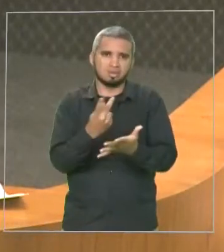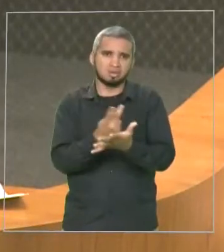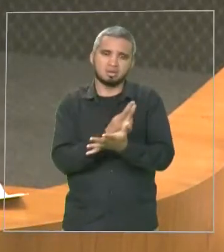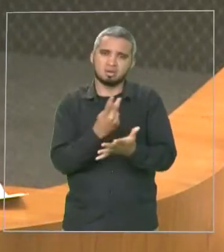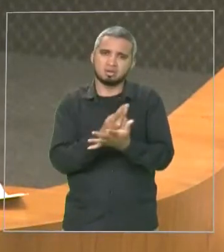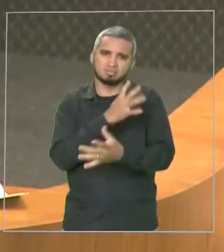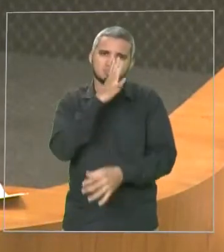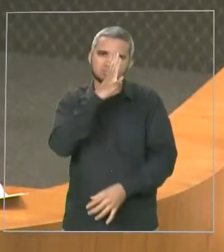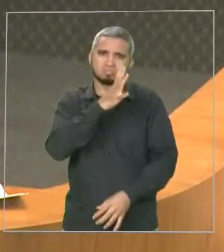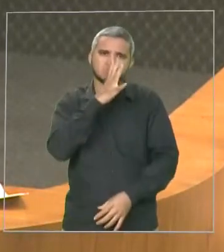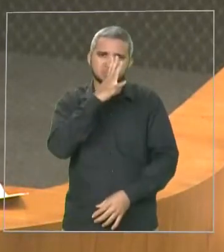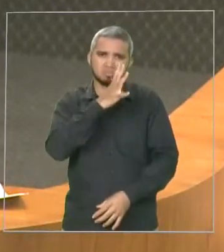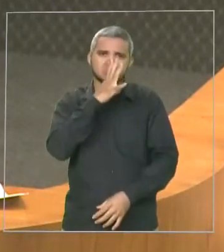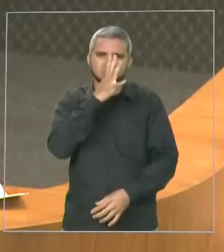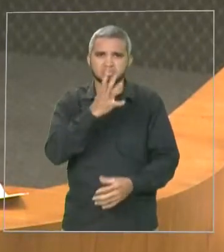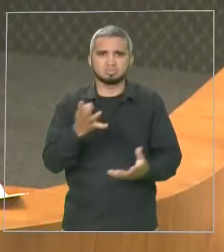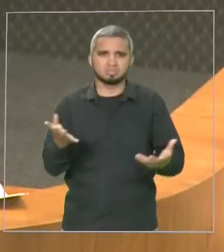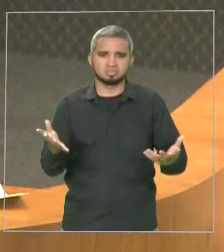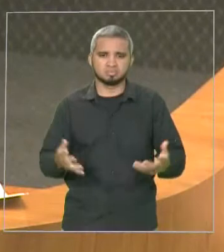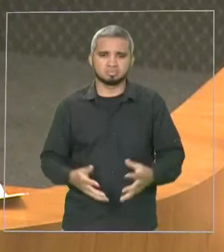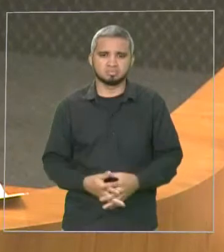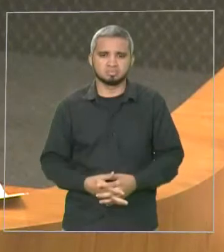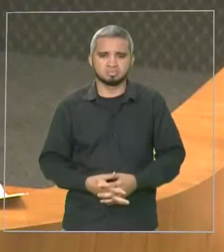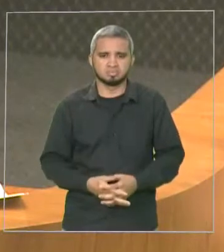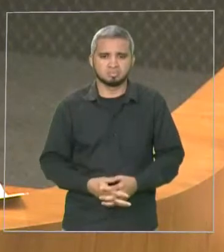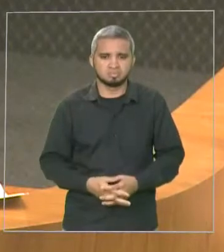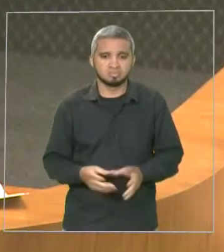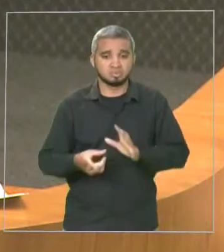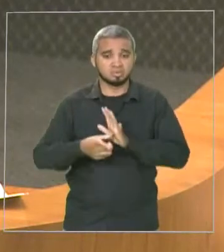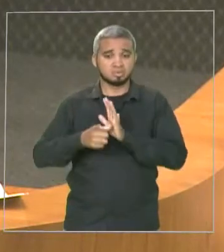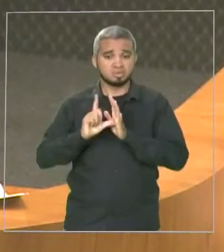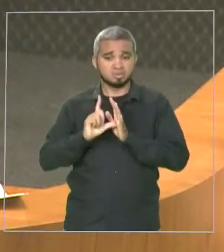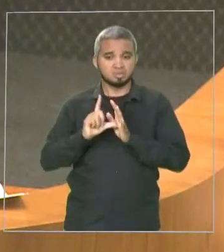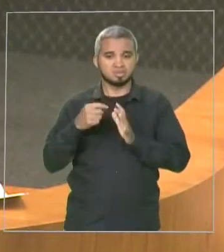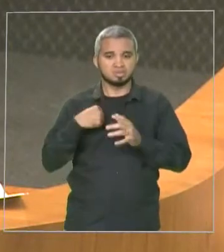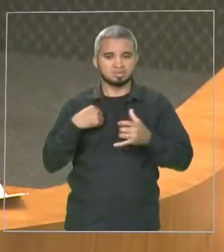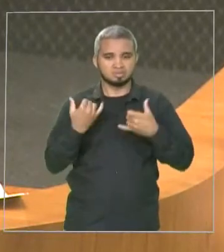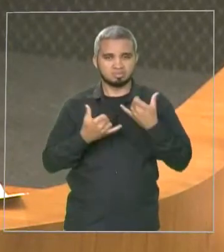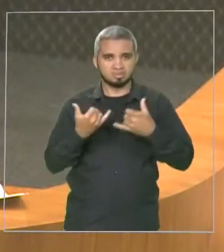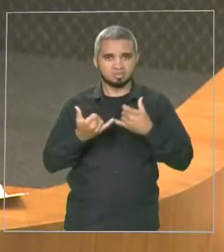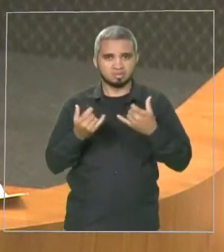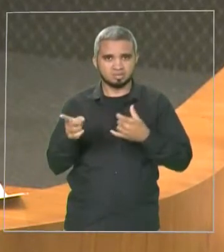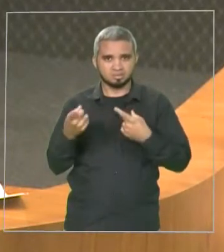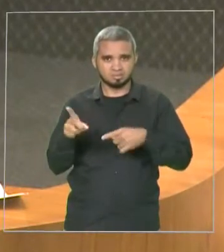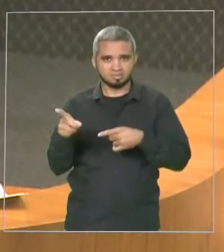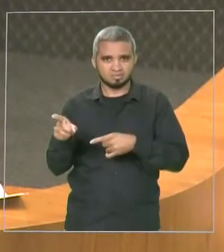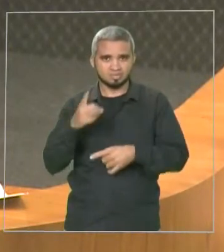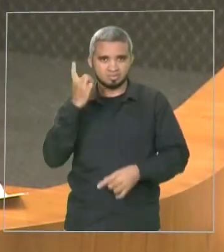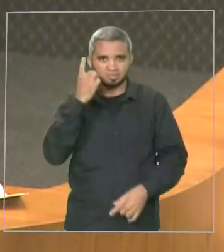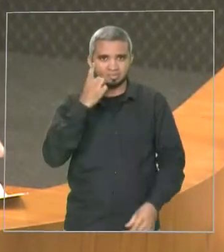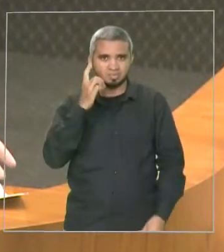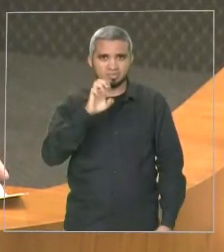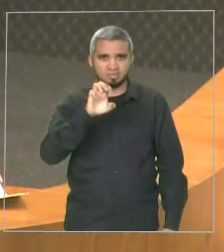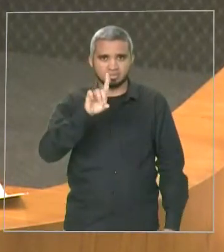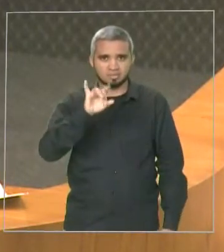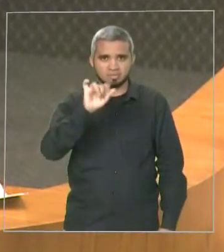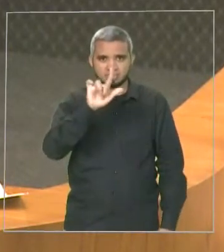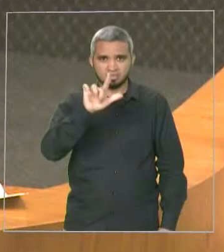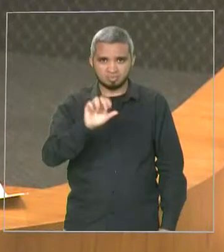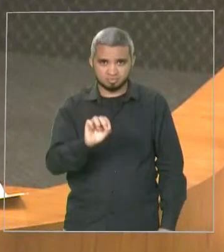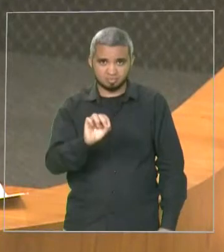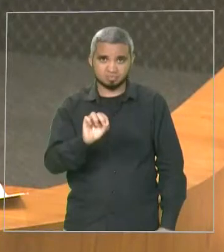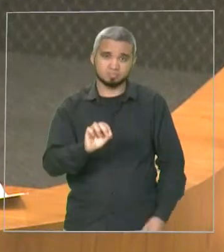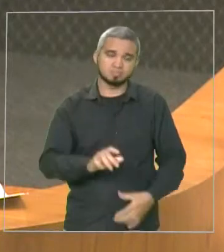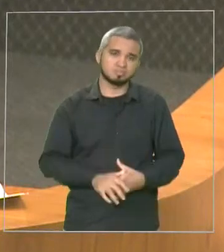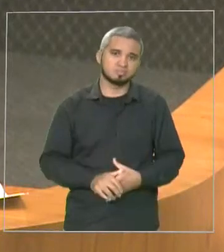precipitada, e aqui ainda agora fiz uma brincadeira com o nobre deputado e amigo Edilásio, que talvez por ter sido quinta-feira a